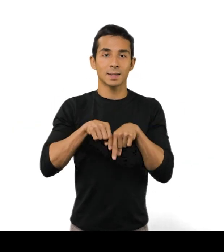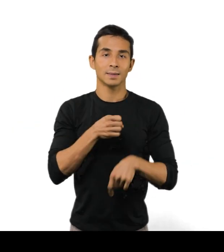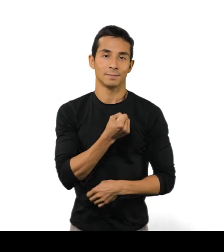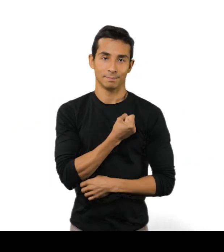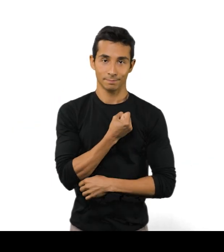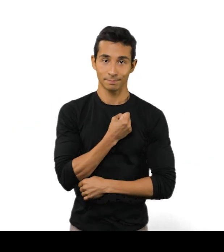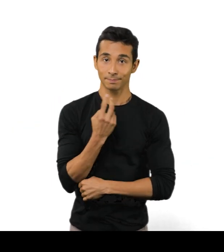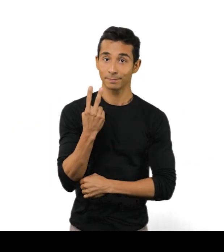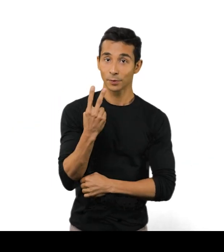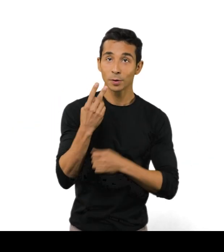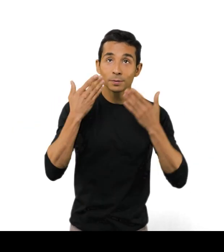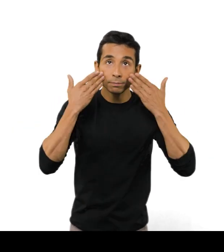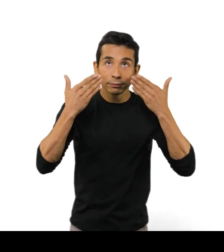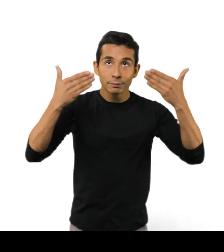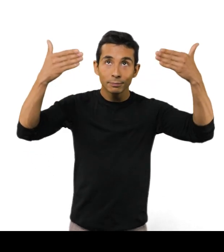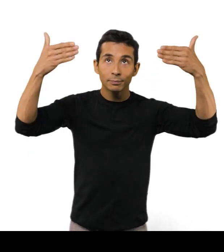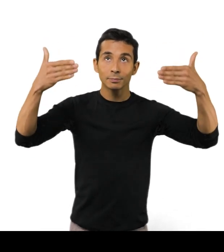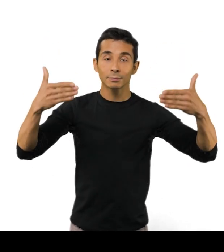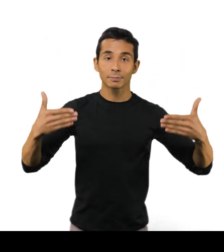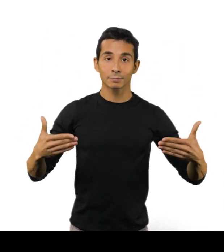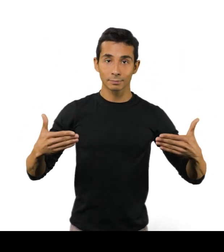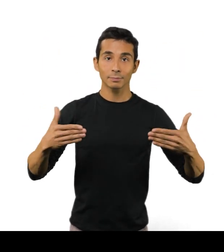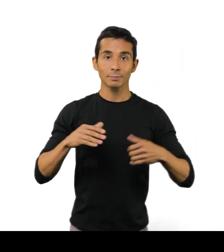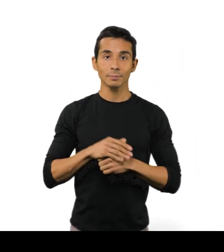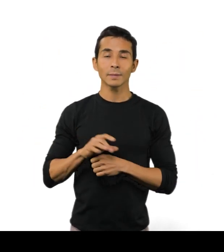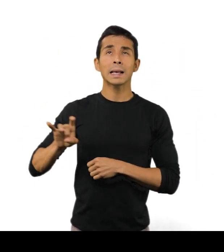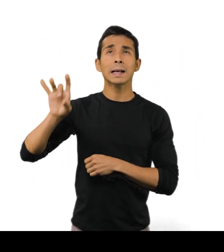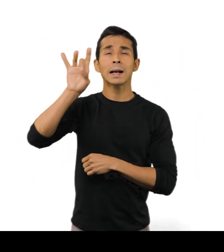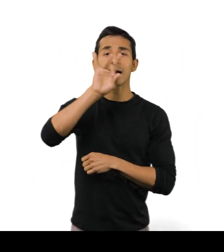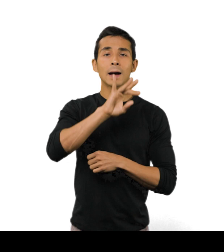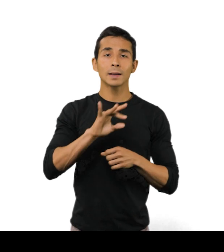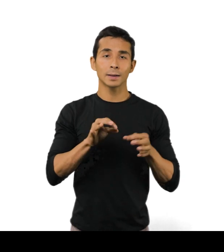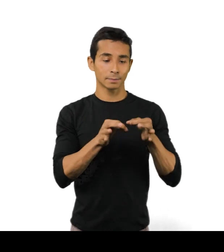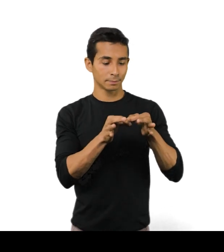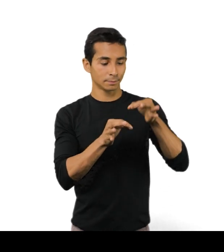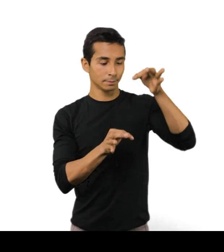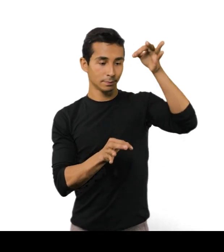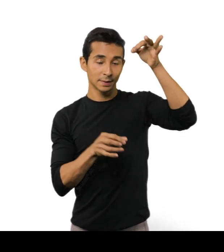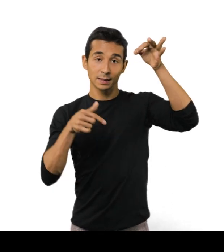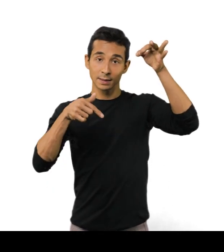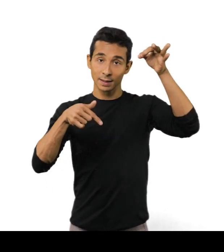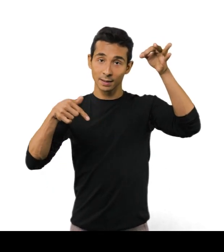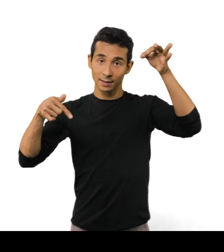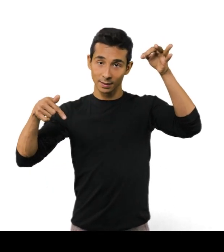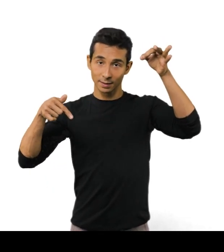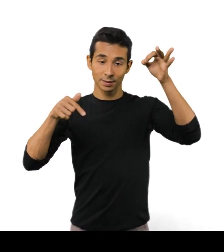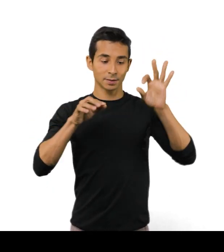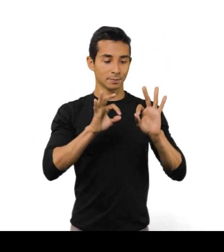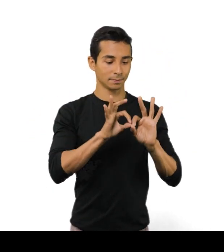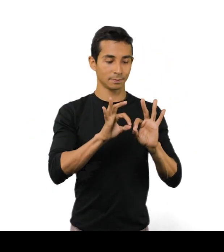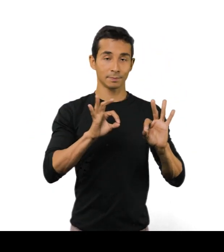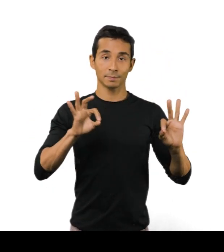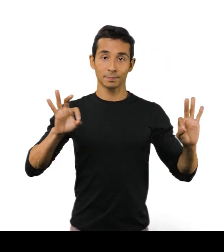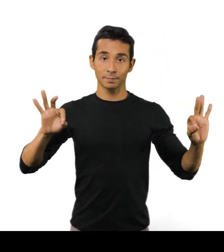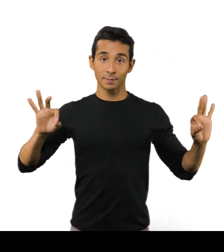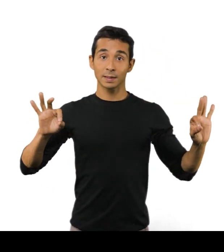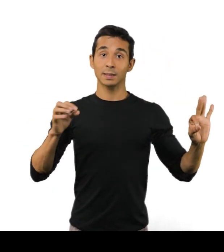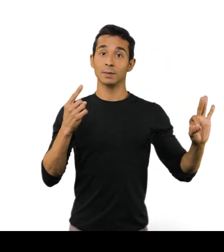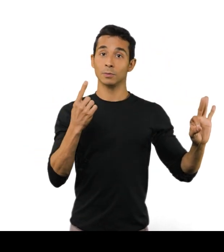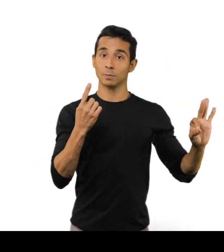2. Cada uma das obras da série mede 77 centímetros de altura